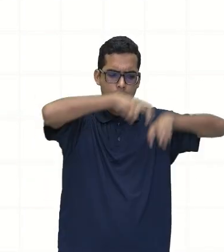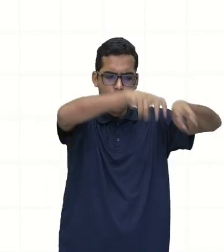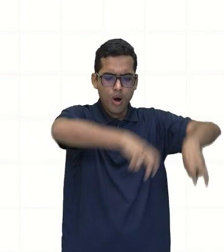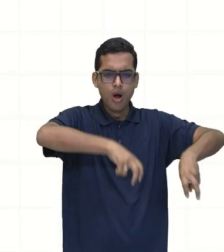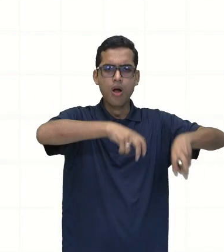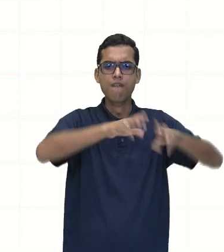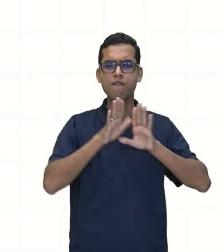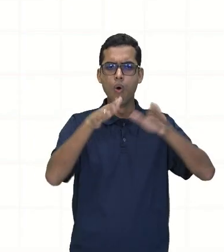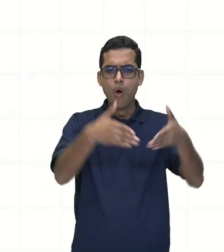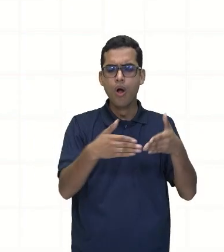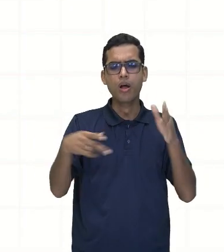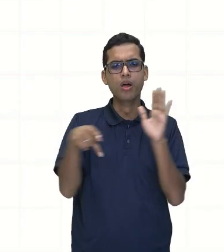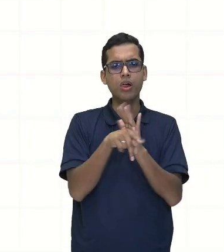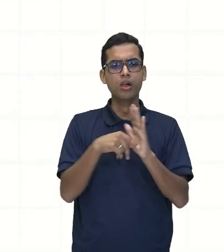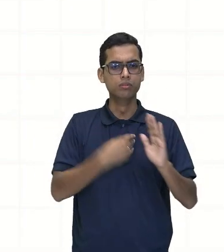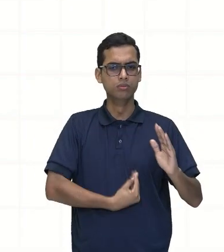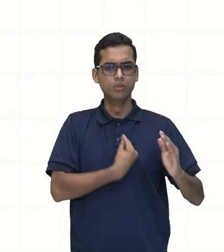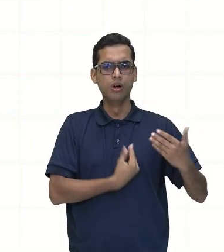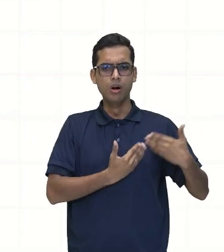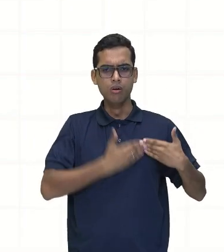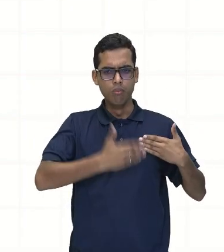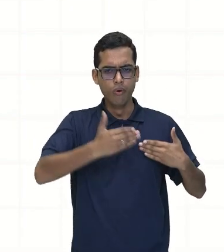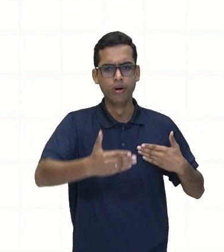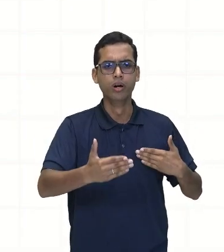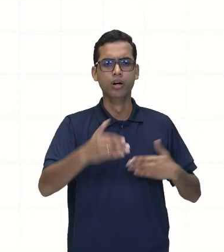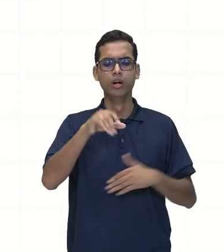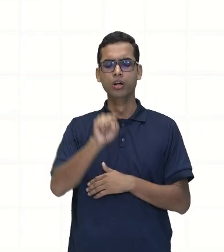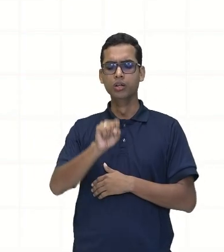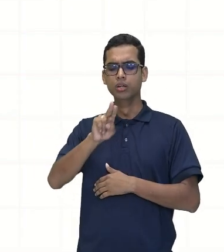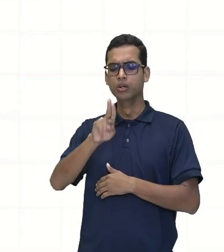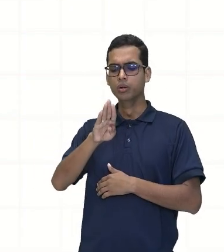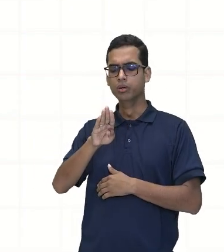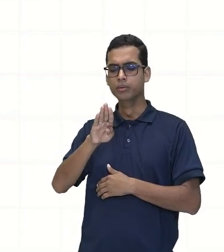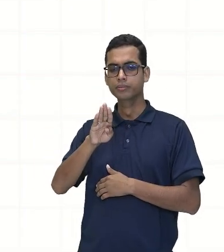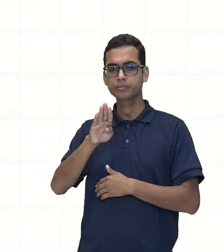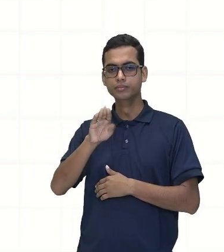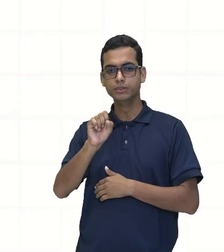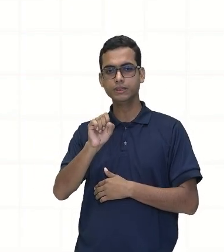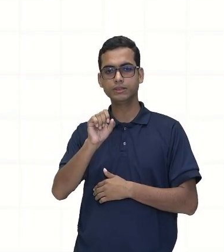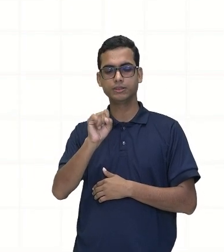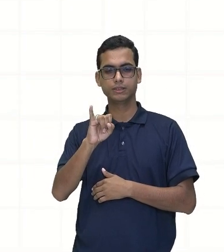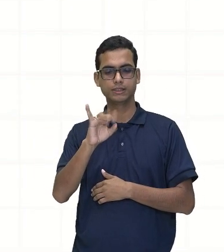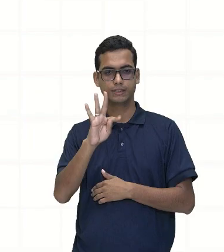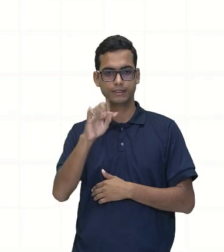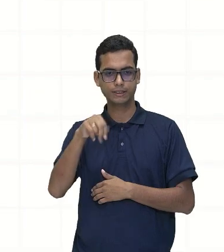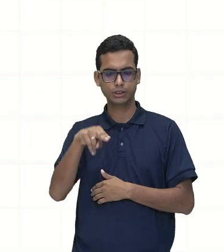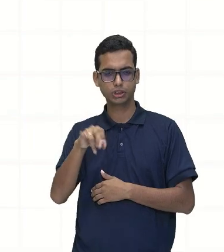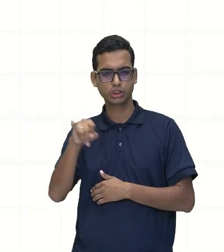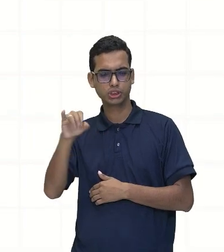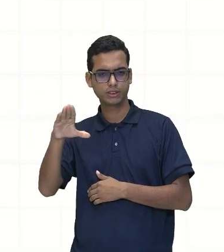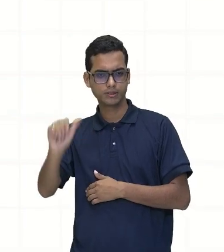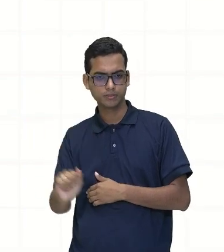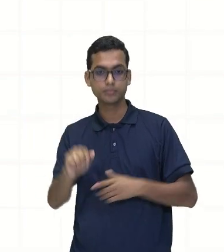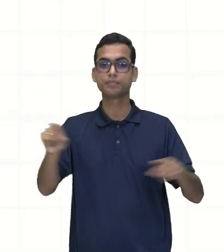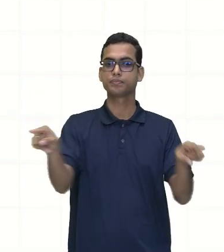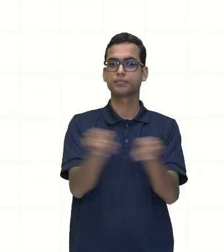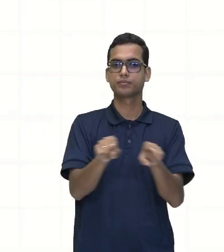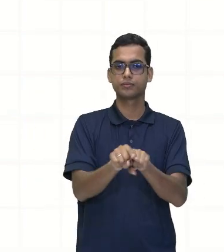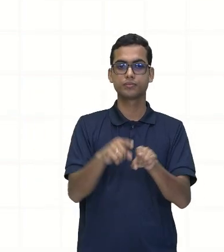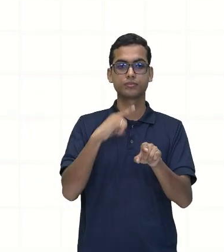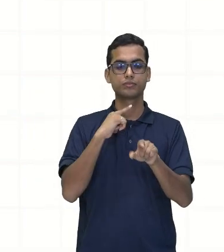chamamos de subsistência, né, ou agricultura familiar também, além de praticar atividades aqui voltadas